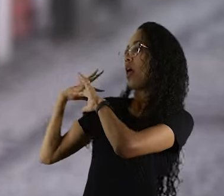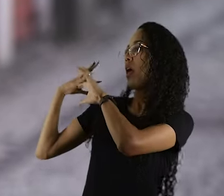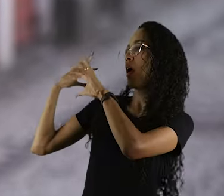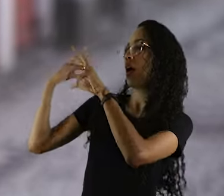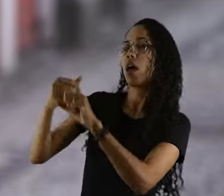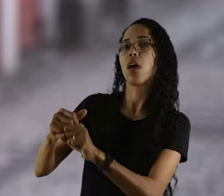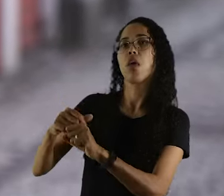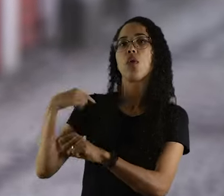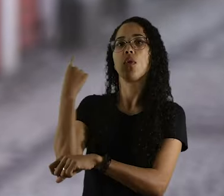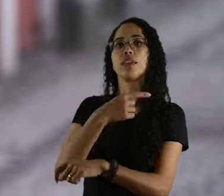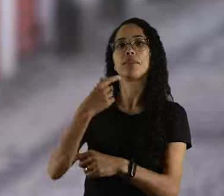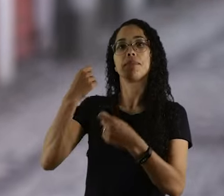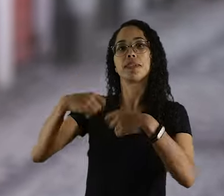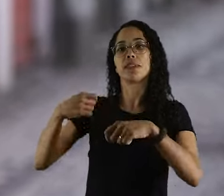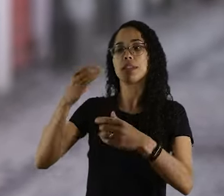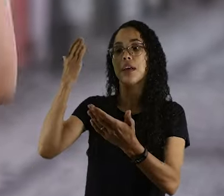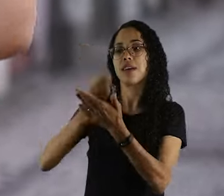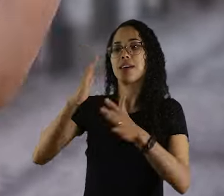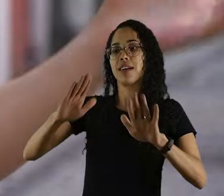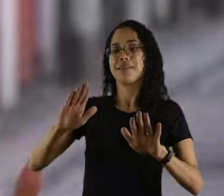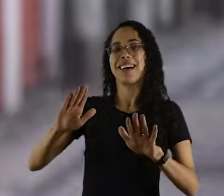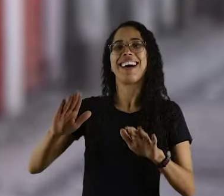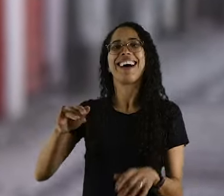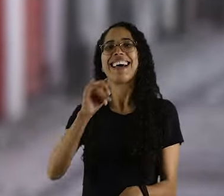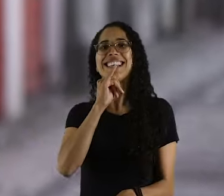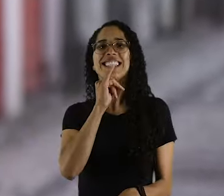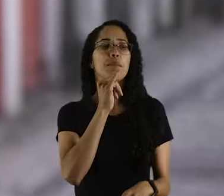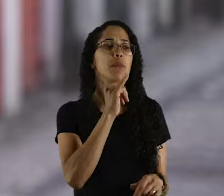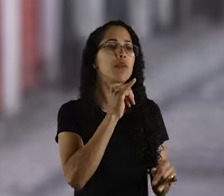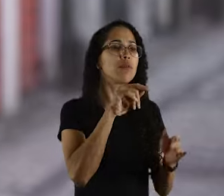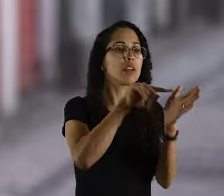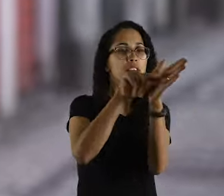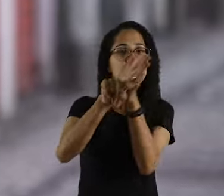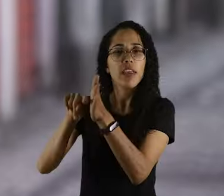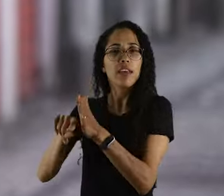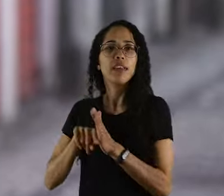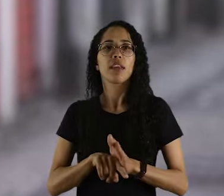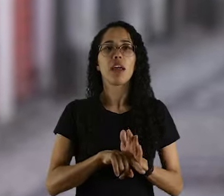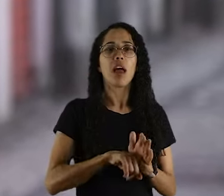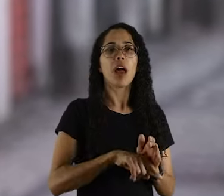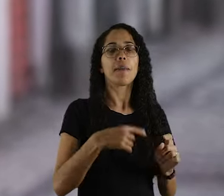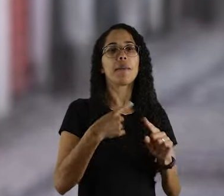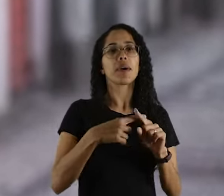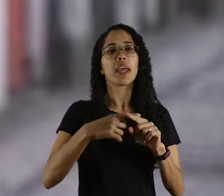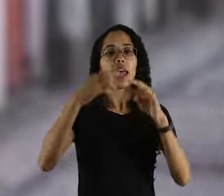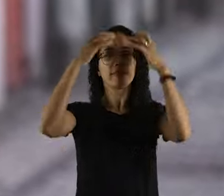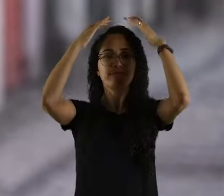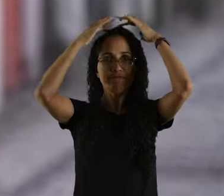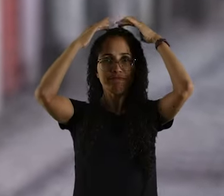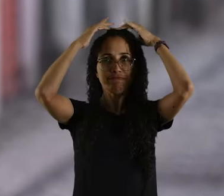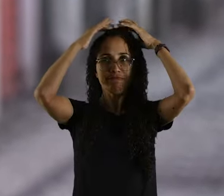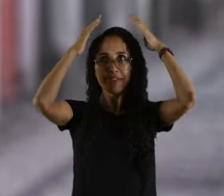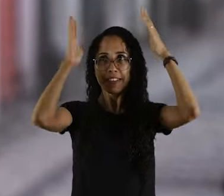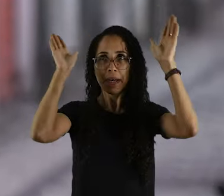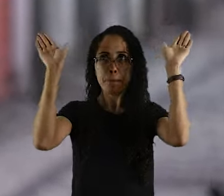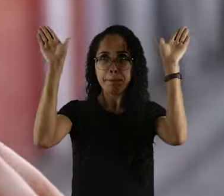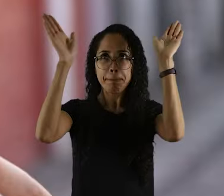que quebrar um pouco, né, esse paradigma, a gente tem que buscar por fora. Eu acho que a nossa mente nos limita muito,